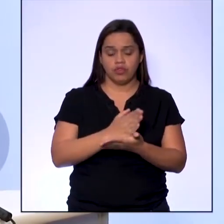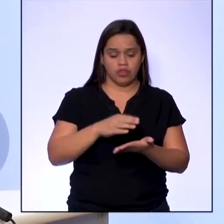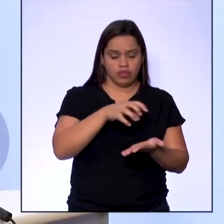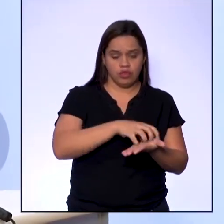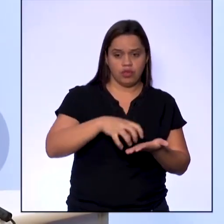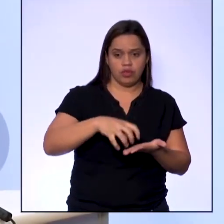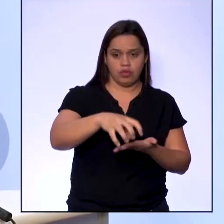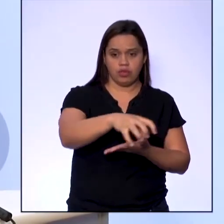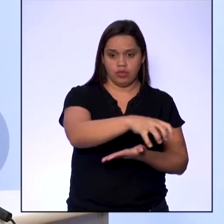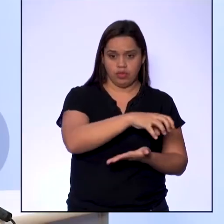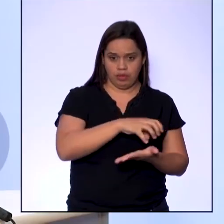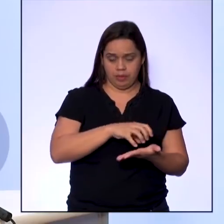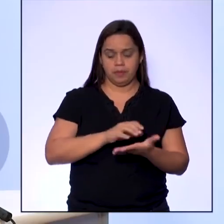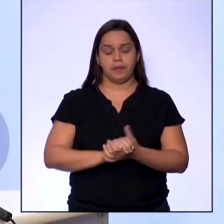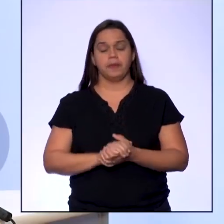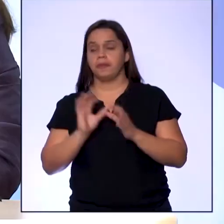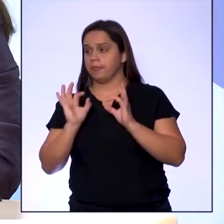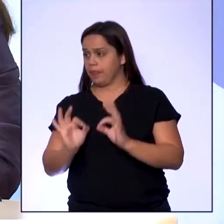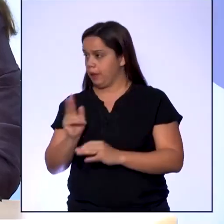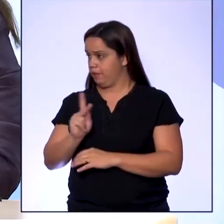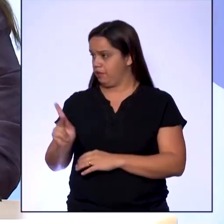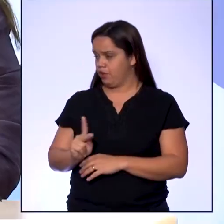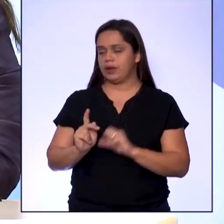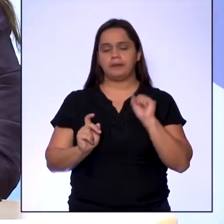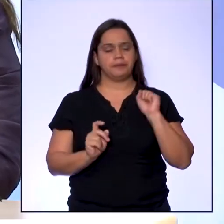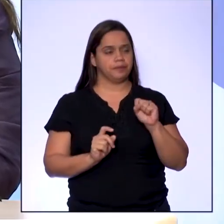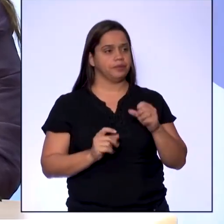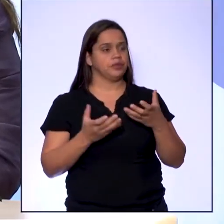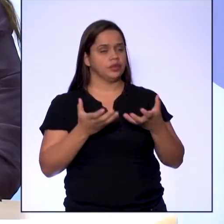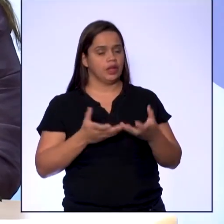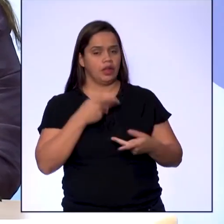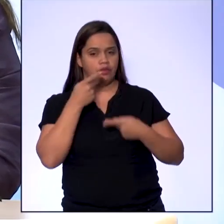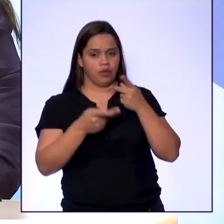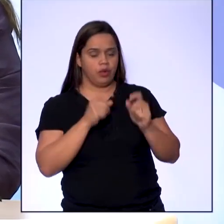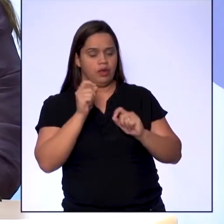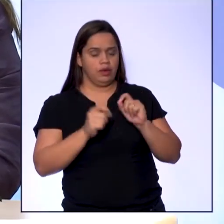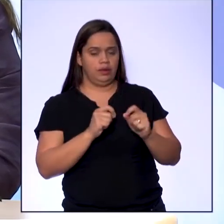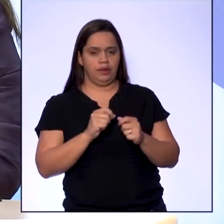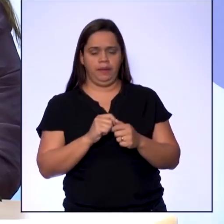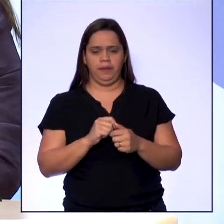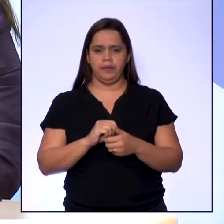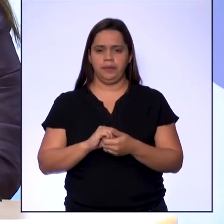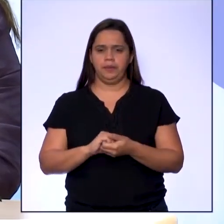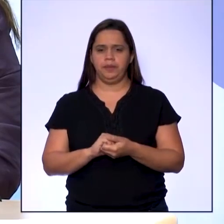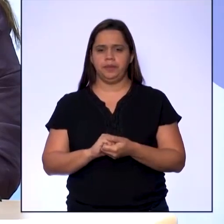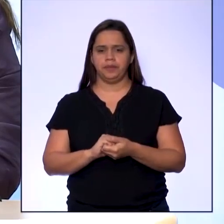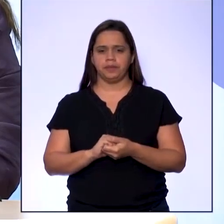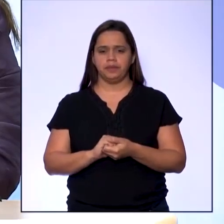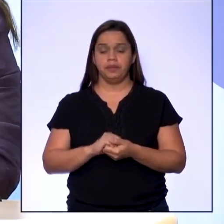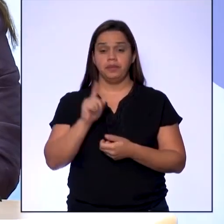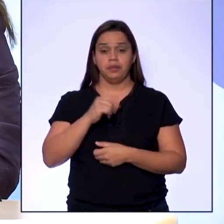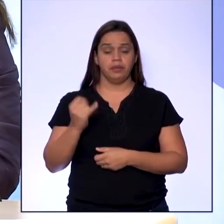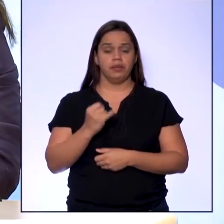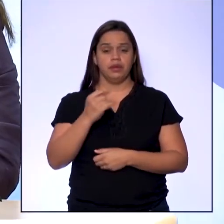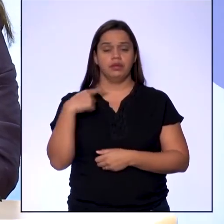São Paulo, o estado de Rio de Janeiro, lá eles chamam de departamentos. Então são essas aí as regiões que a gente